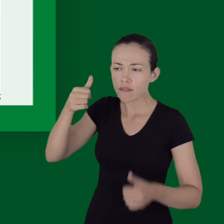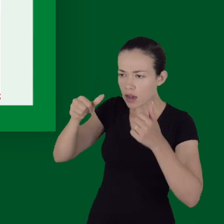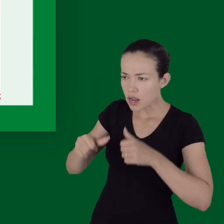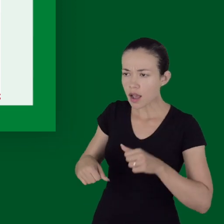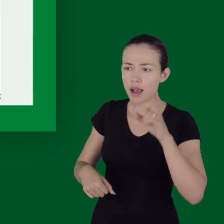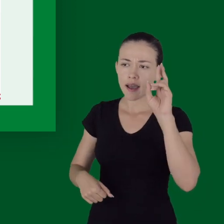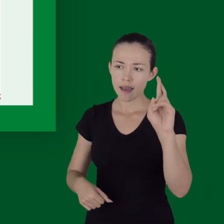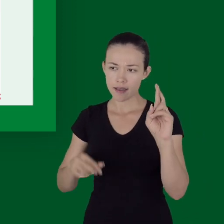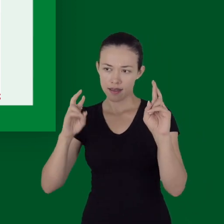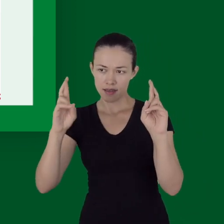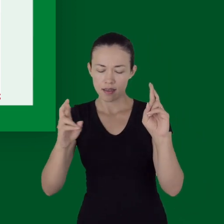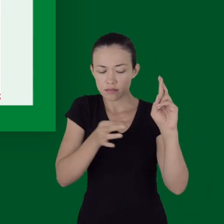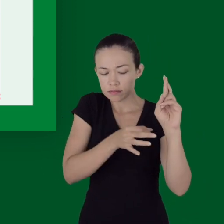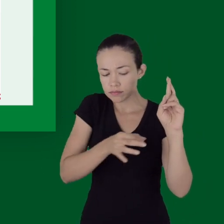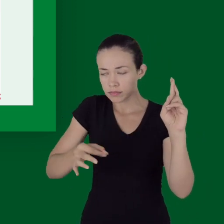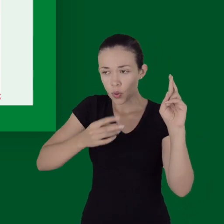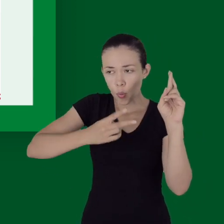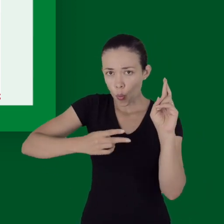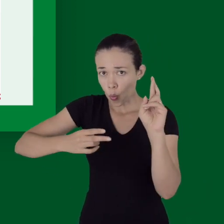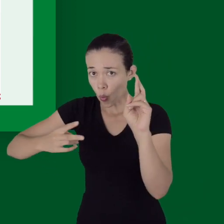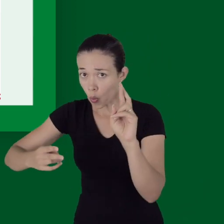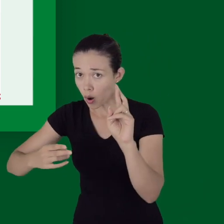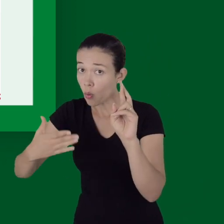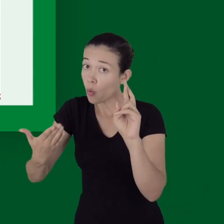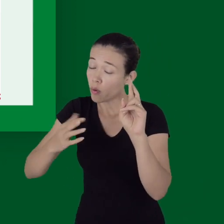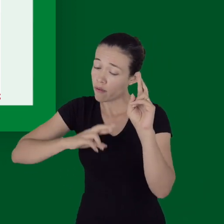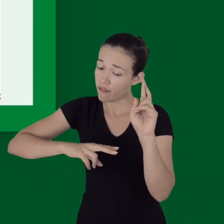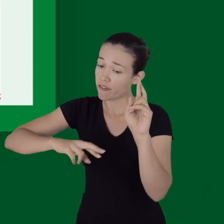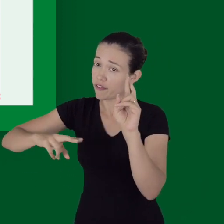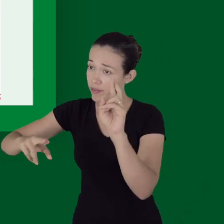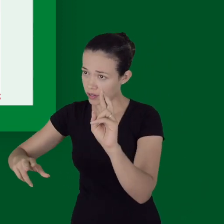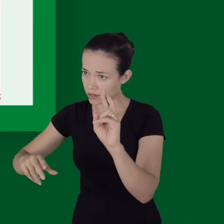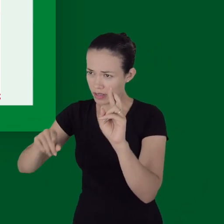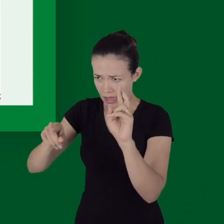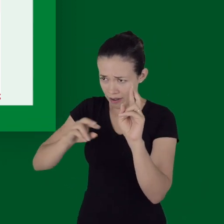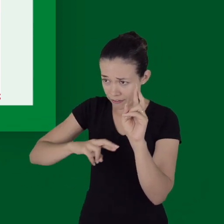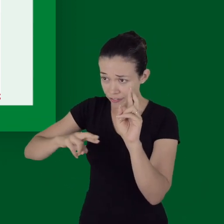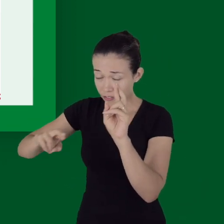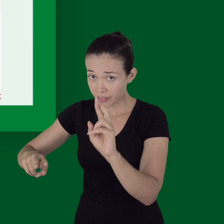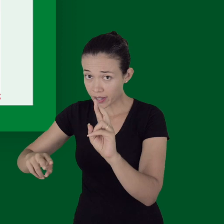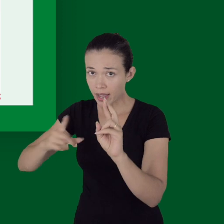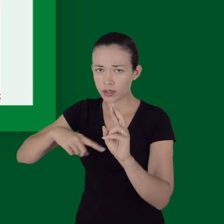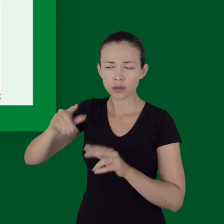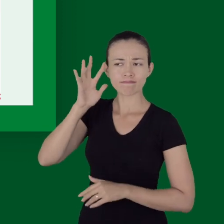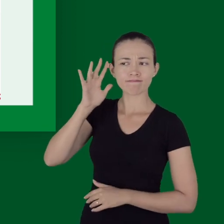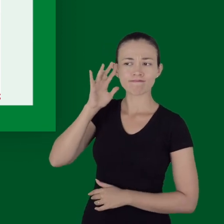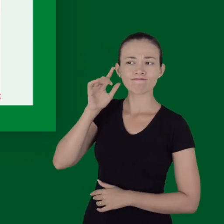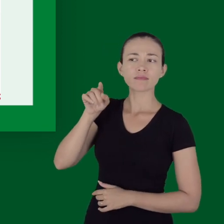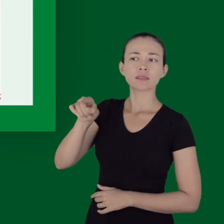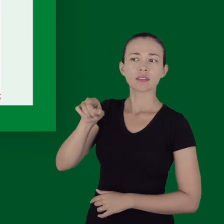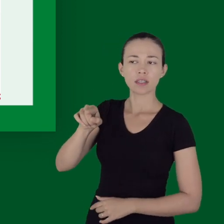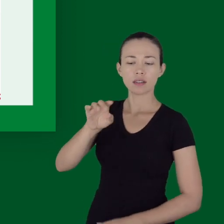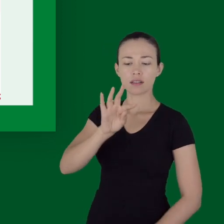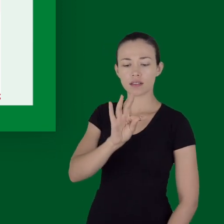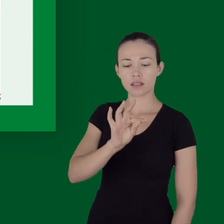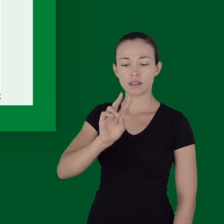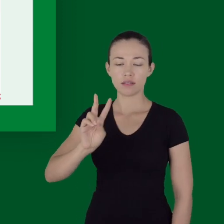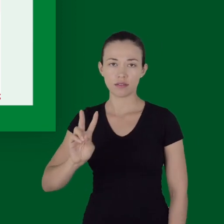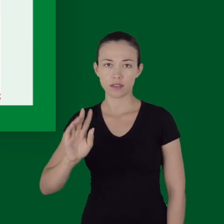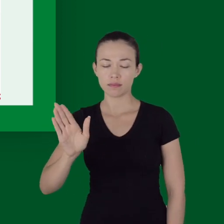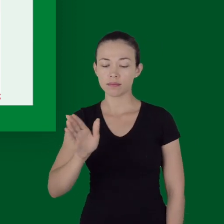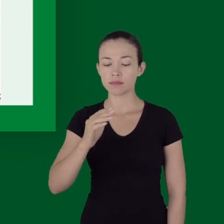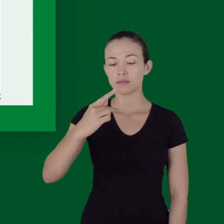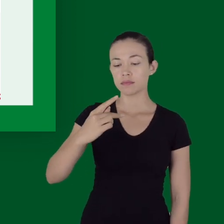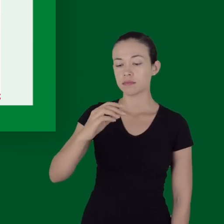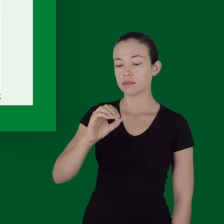se ele tem um RR regular ou irregular, assim como no estreito, né? Se o RR for irregular, a gente tem que pensar